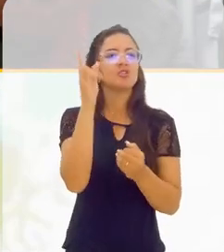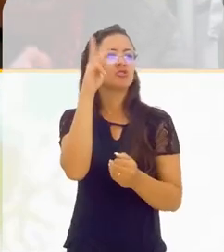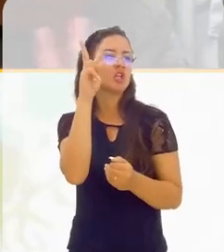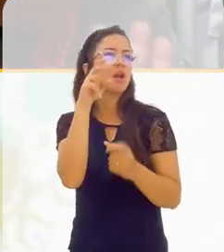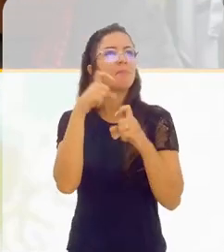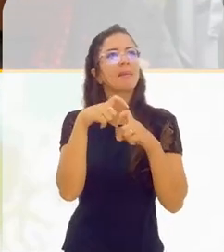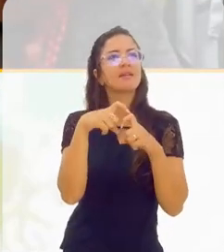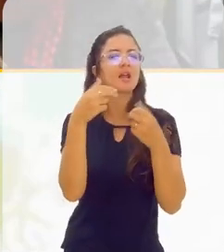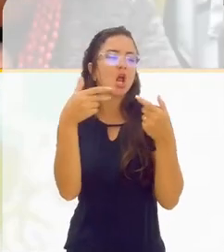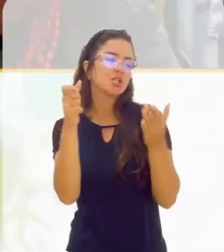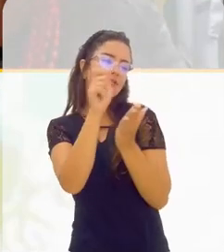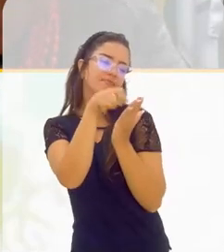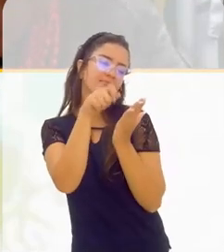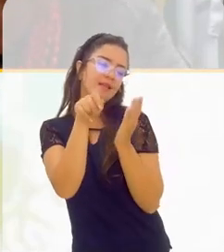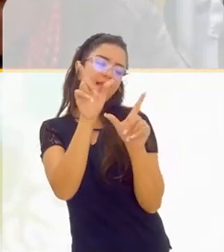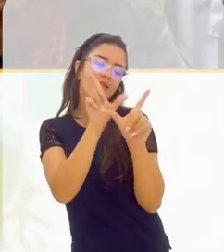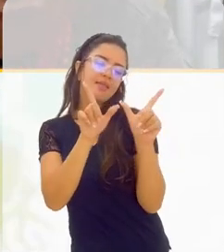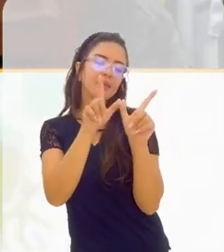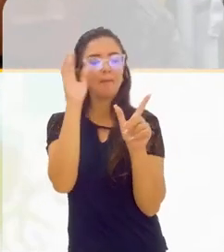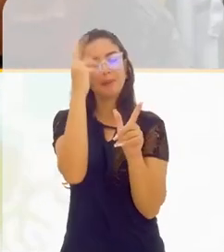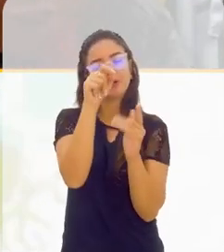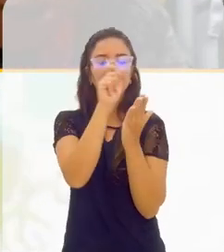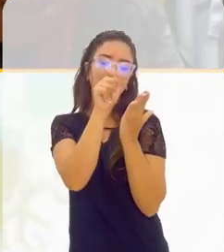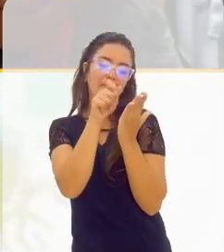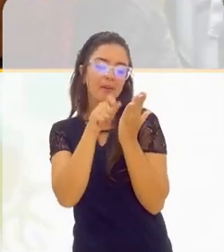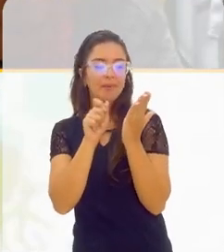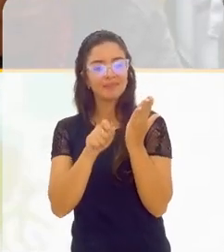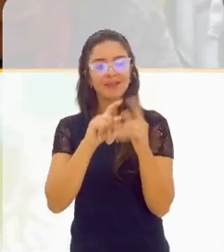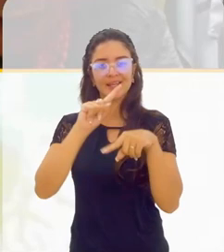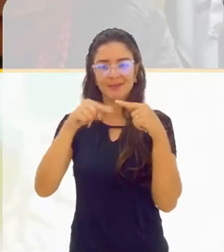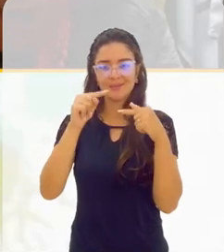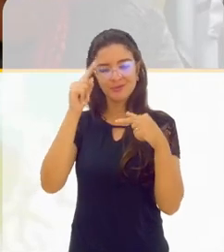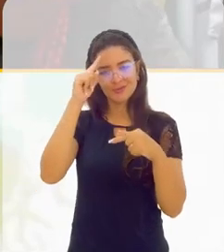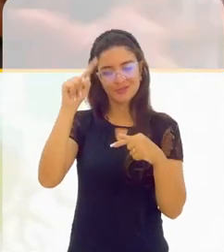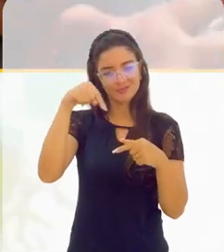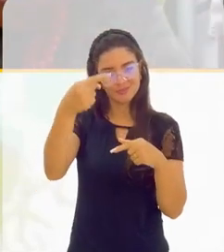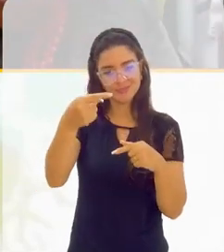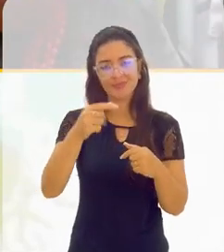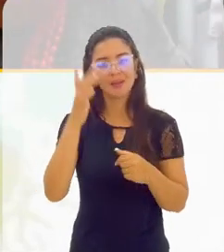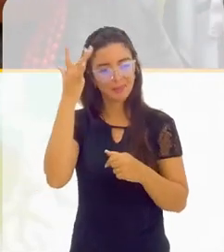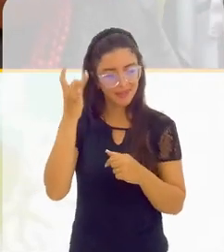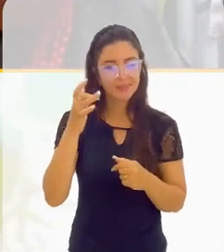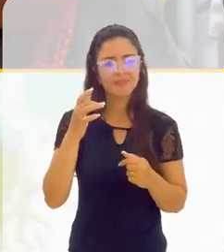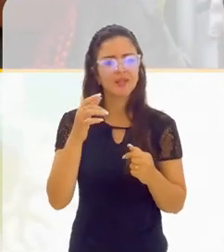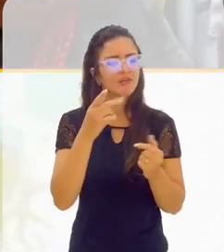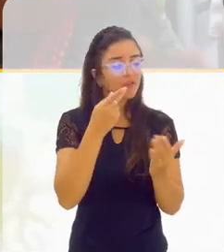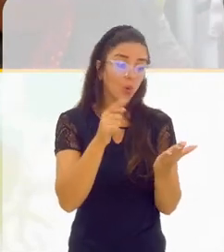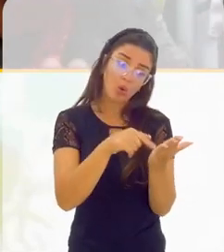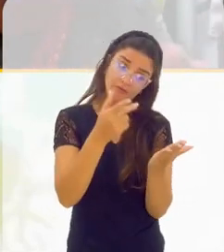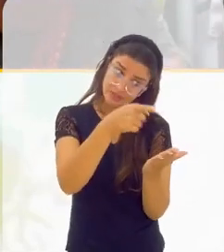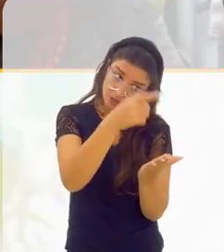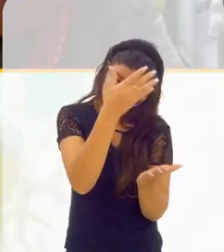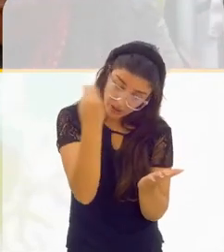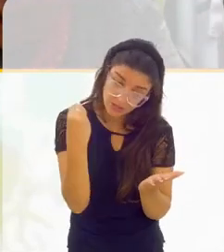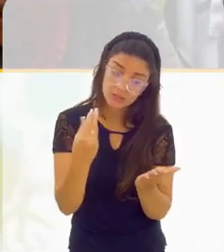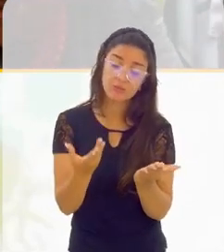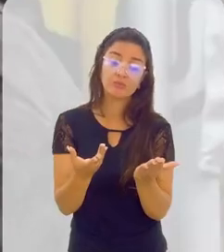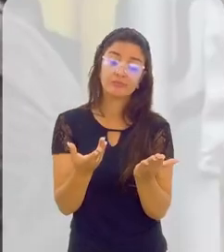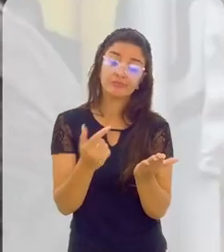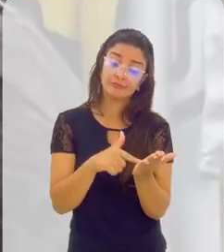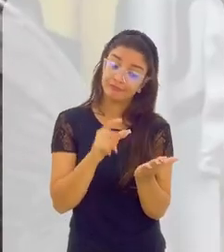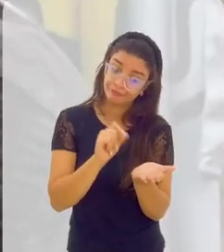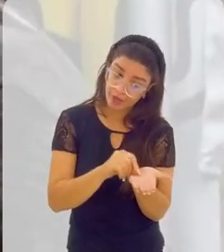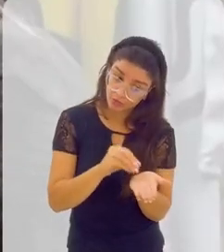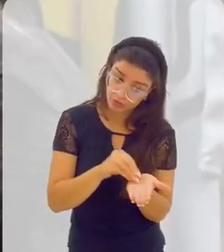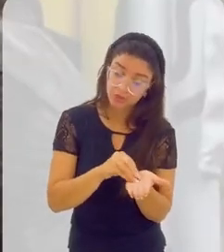letrinha bonitinha beleza aí o professor no dia seguinte sempre tá bom Esqueceu isso não fez isso não tem importância